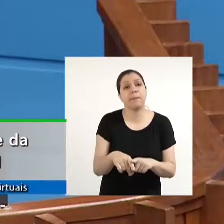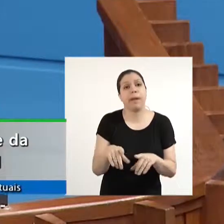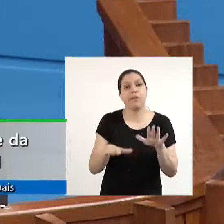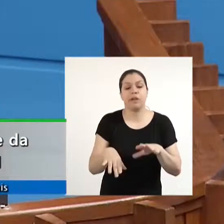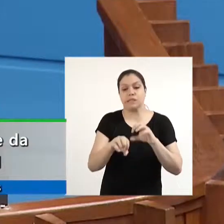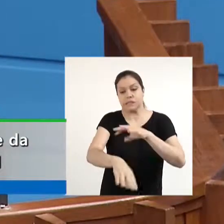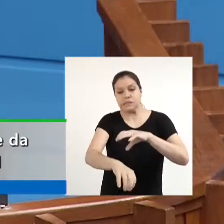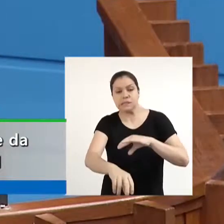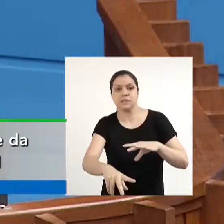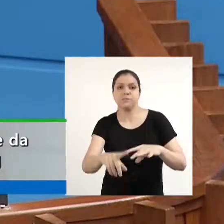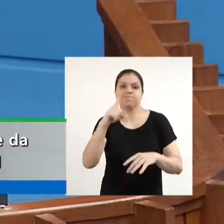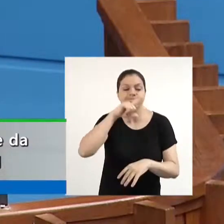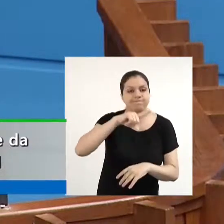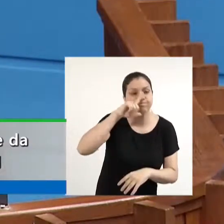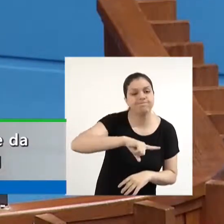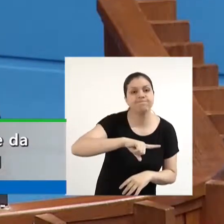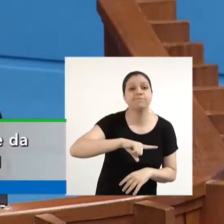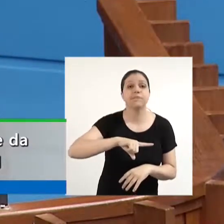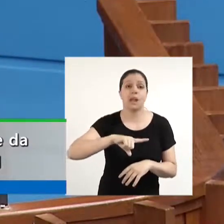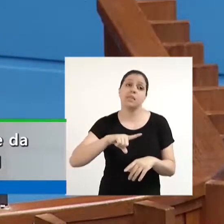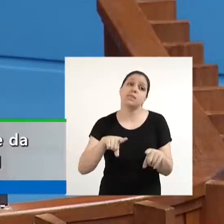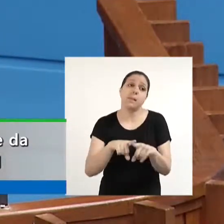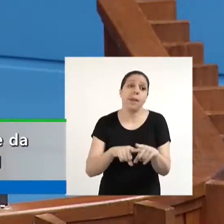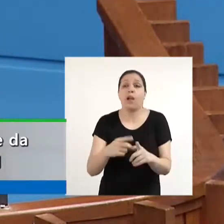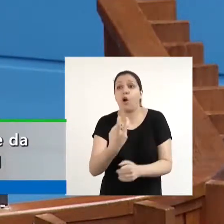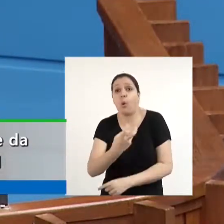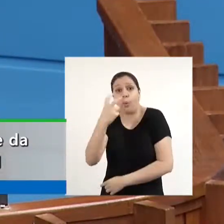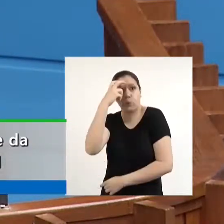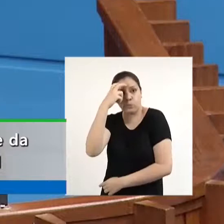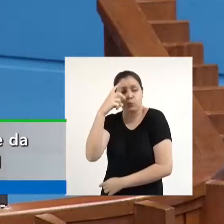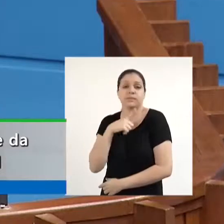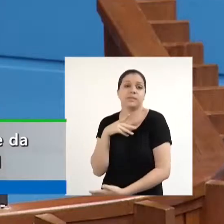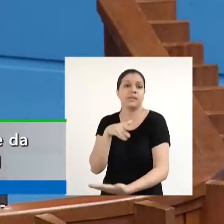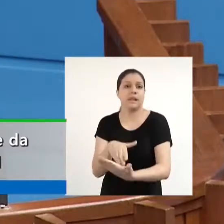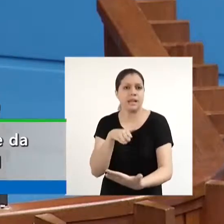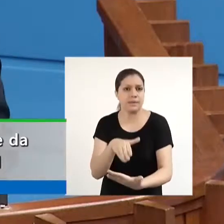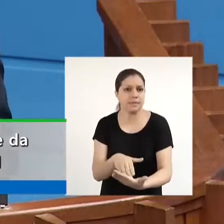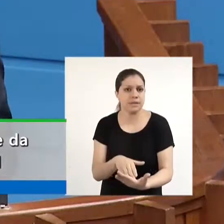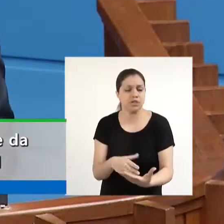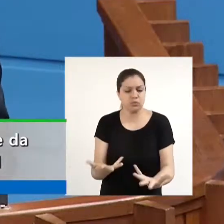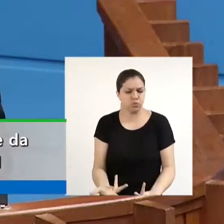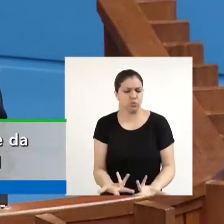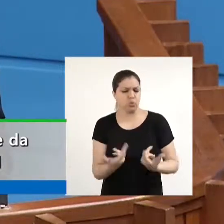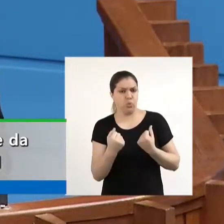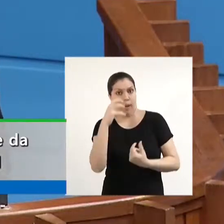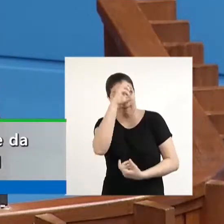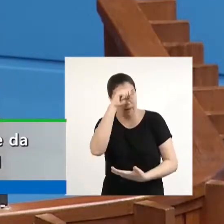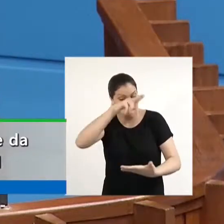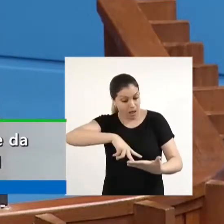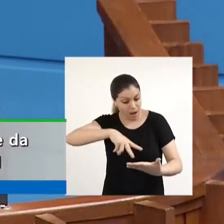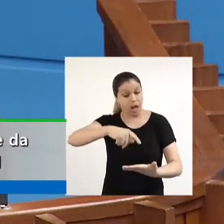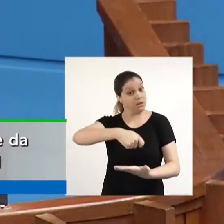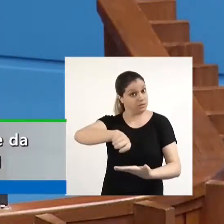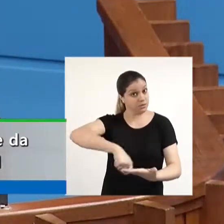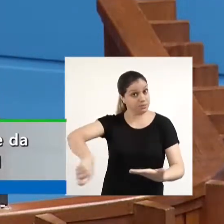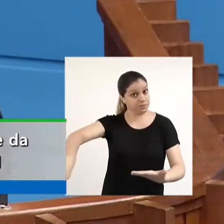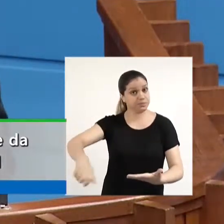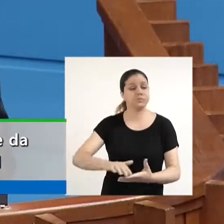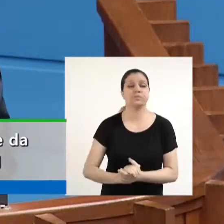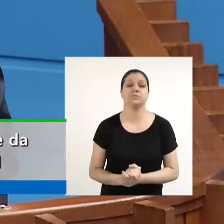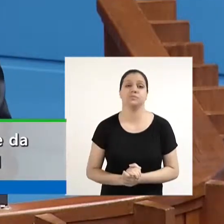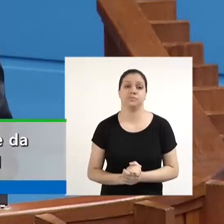fatores culturais. Esses fatores interferem nas habilidades de leitura e escrita, mas não